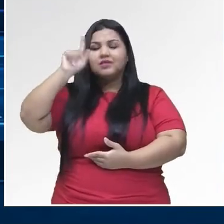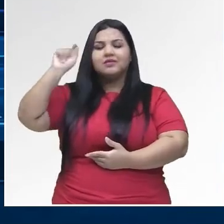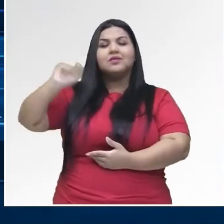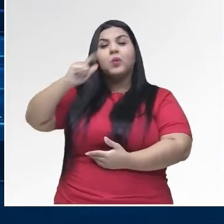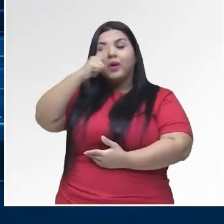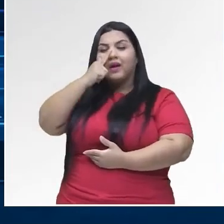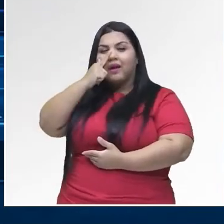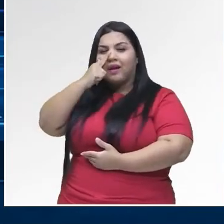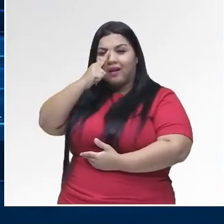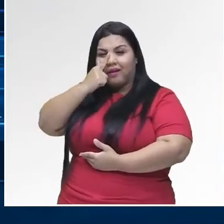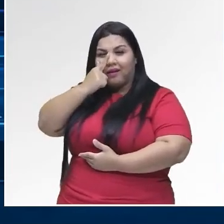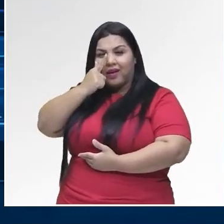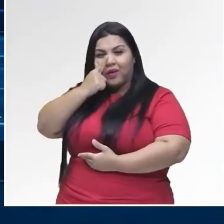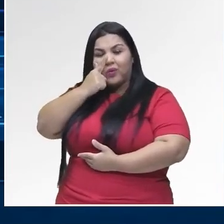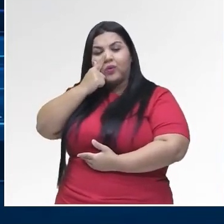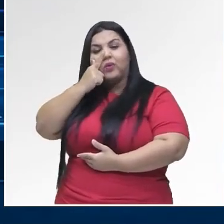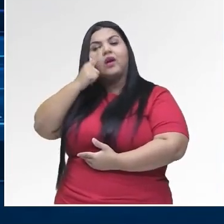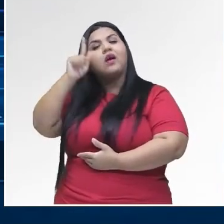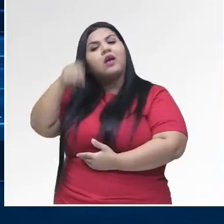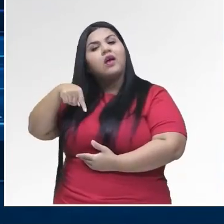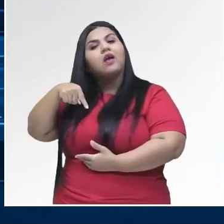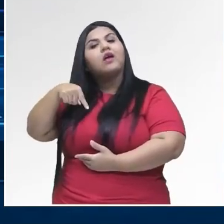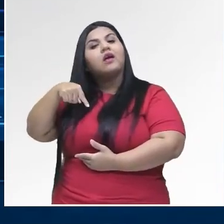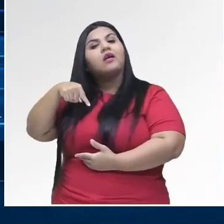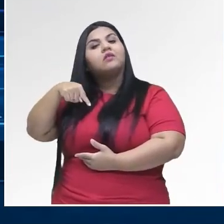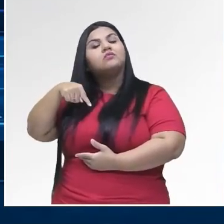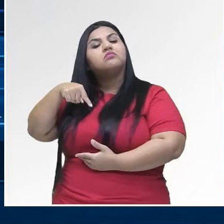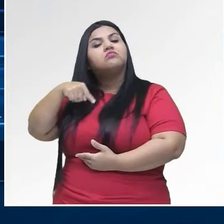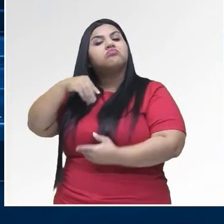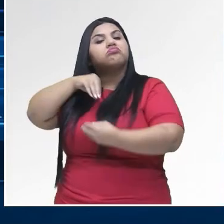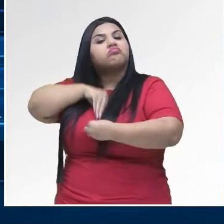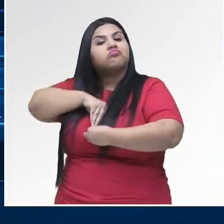dizer isso? Caráter, índole, né?